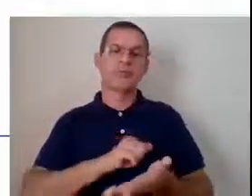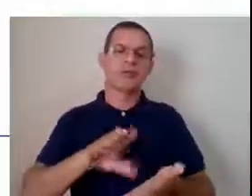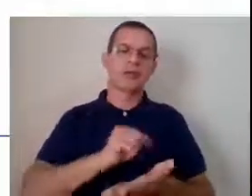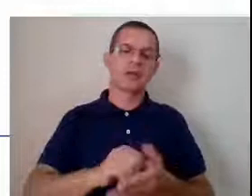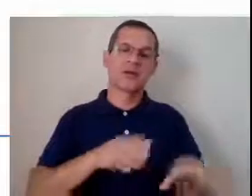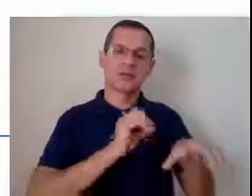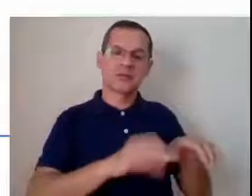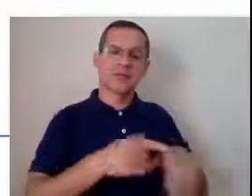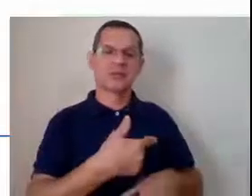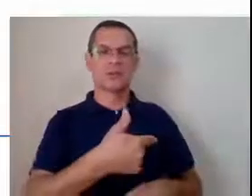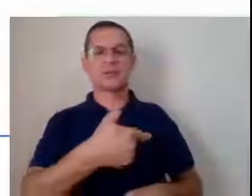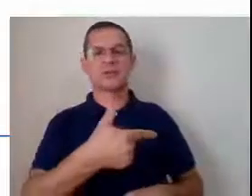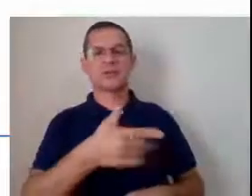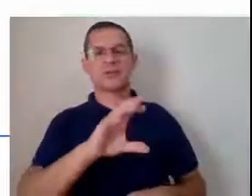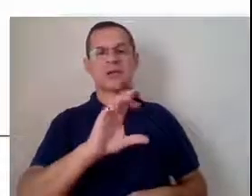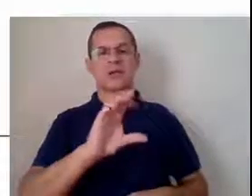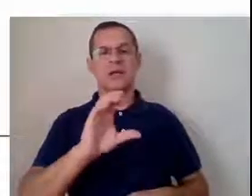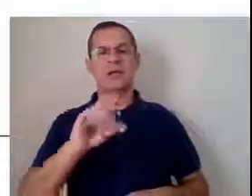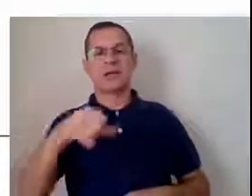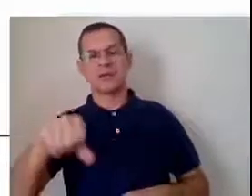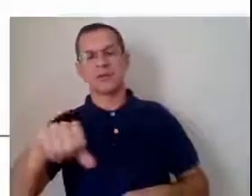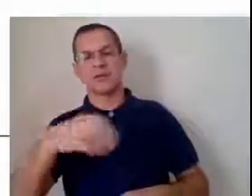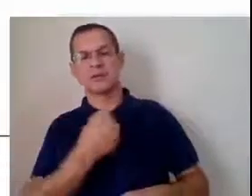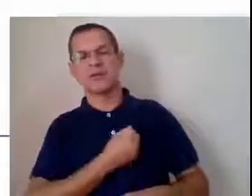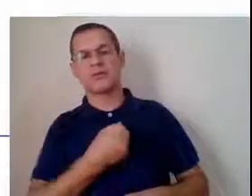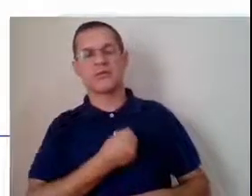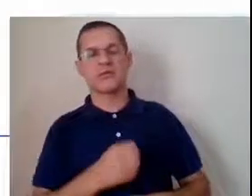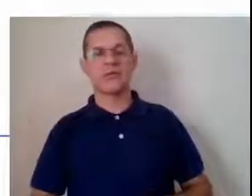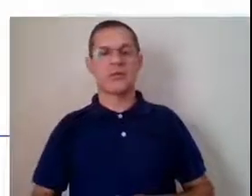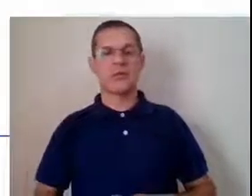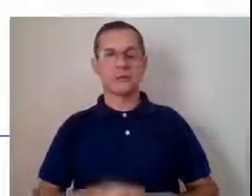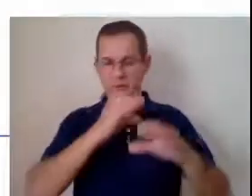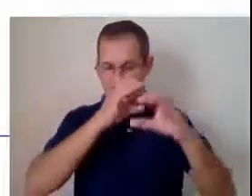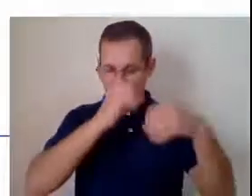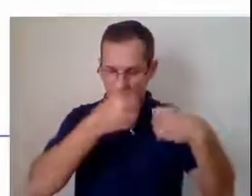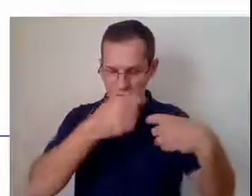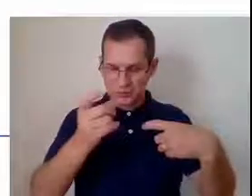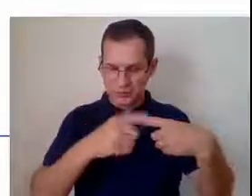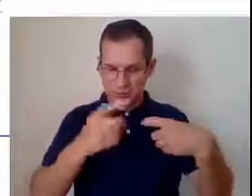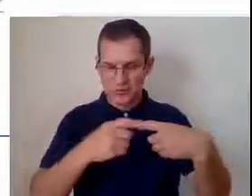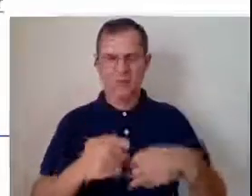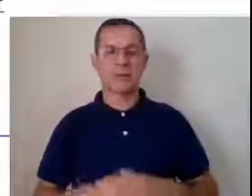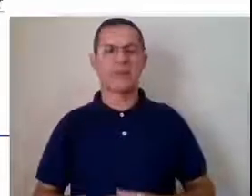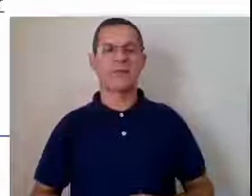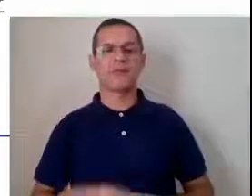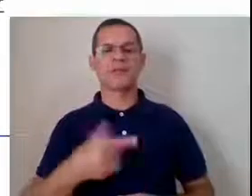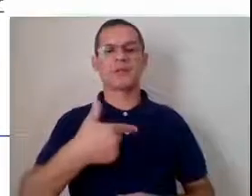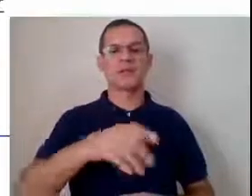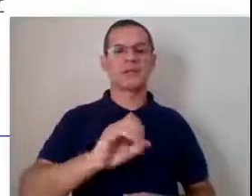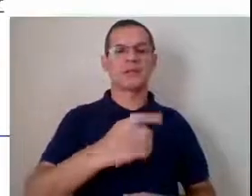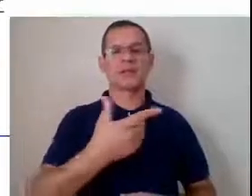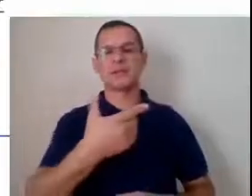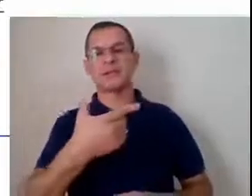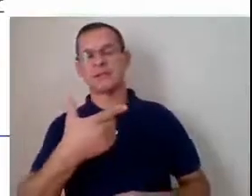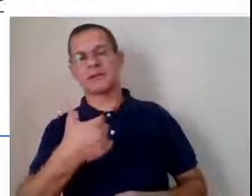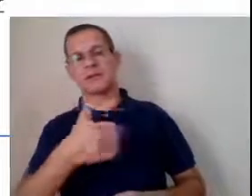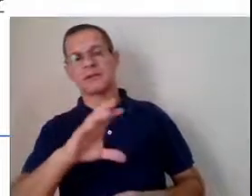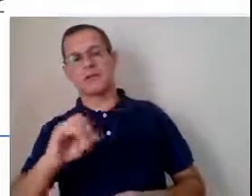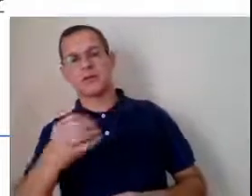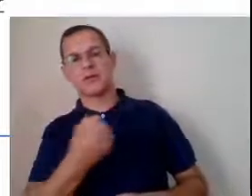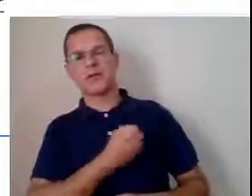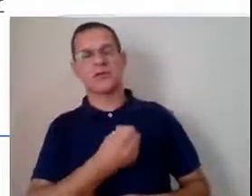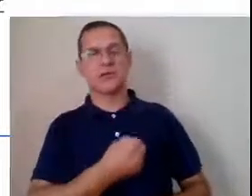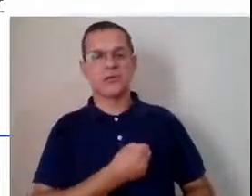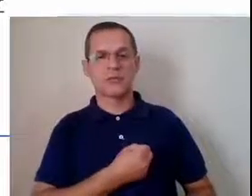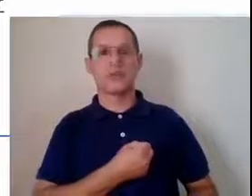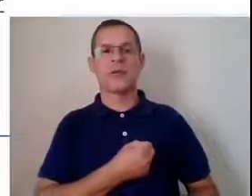no ano de 2009, com o número de consultas registradas em 2010. Tá? O indicativo de